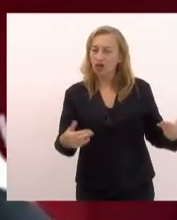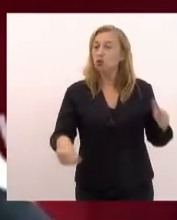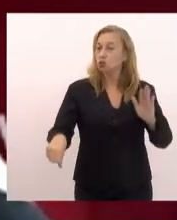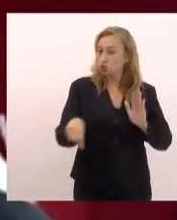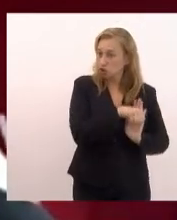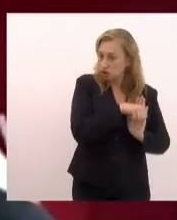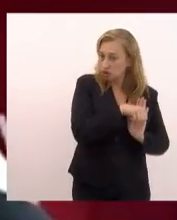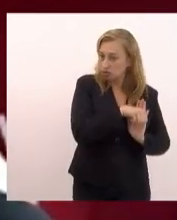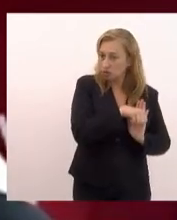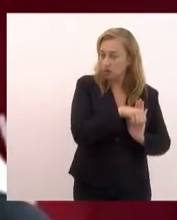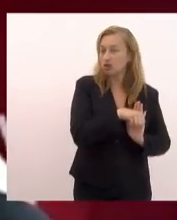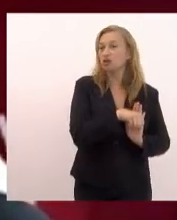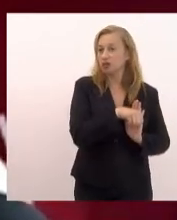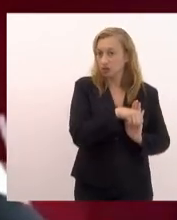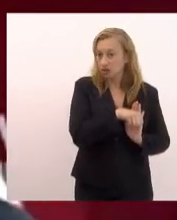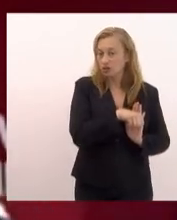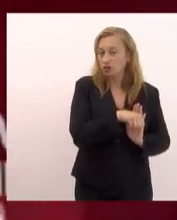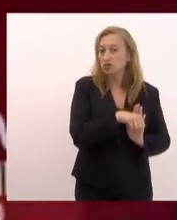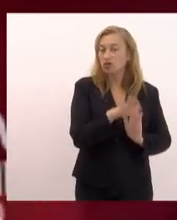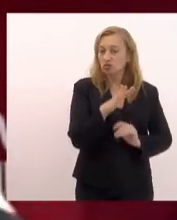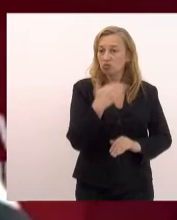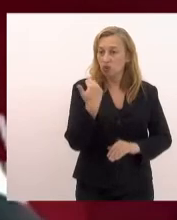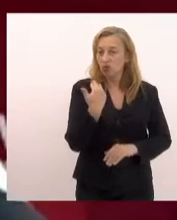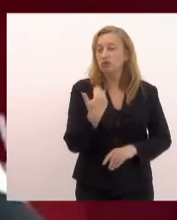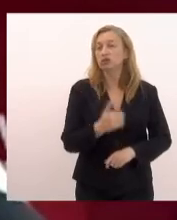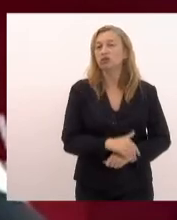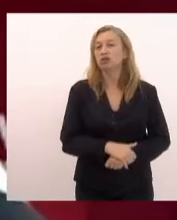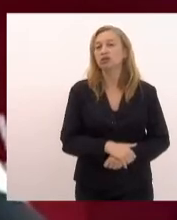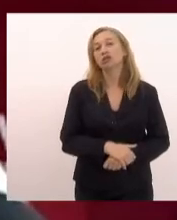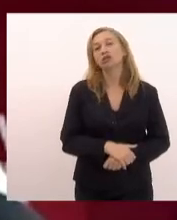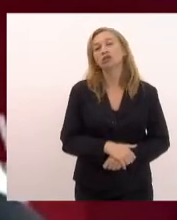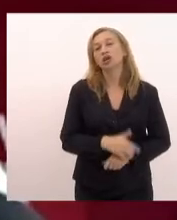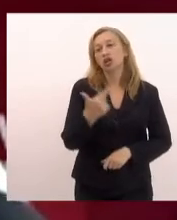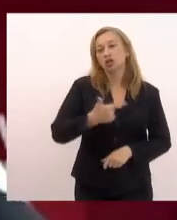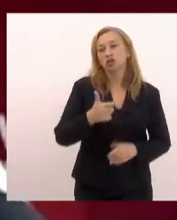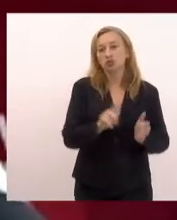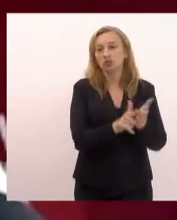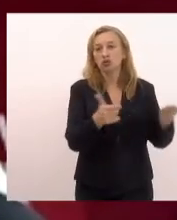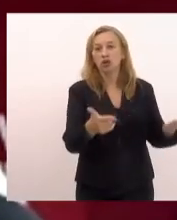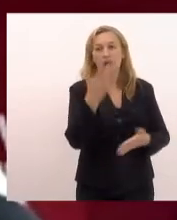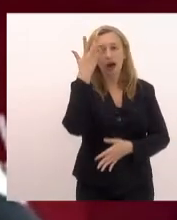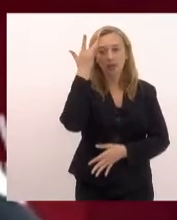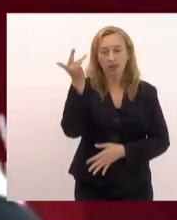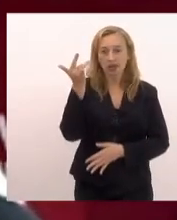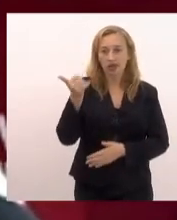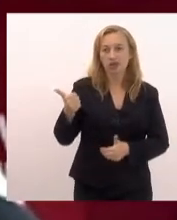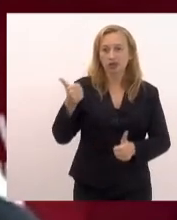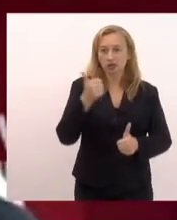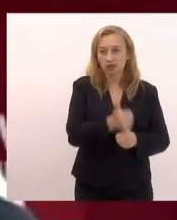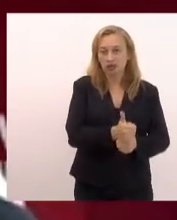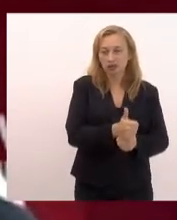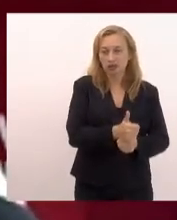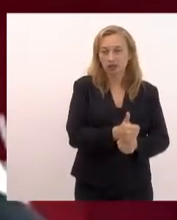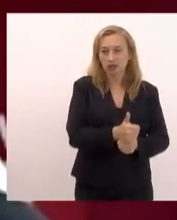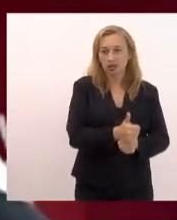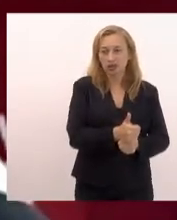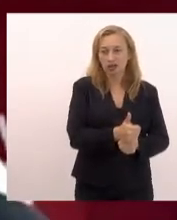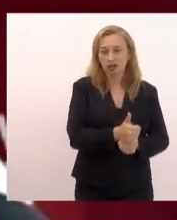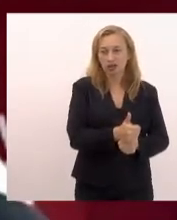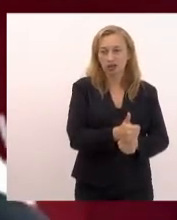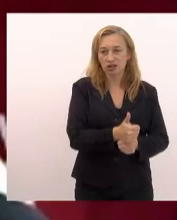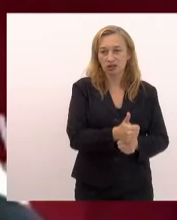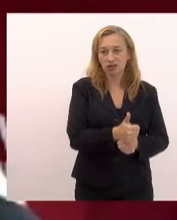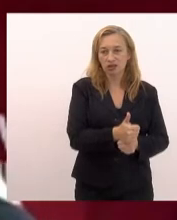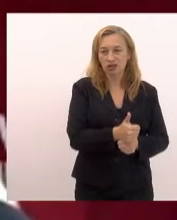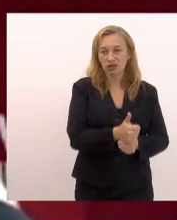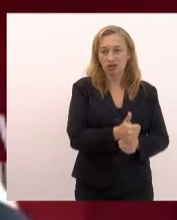dentre eles também crimes de homicídio, que, segundo os jornais, amanhã assumirá a direção do